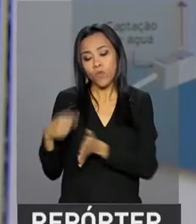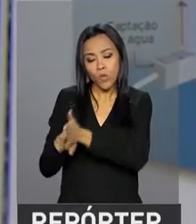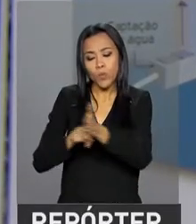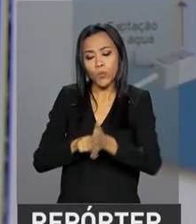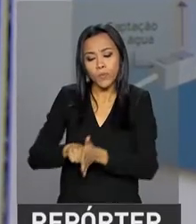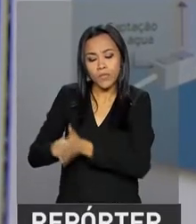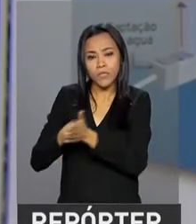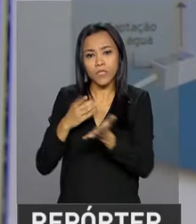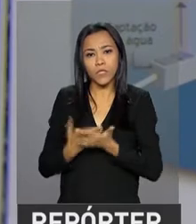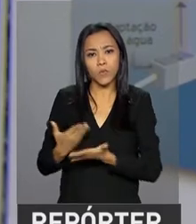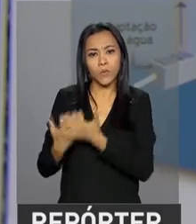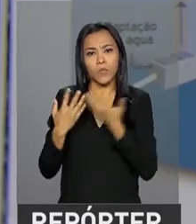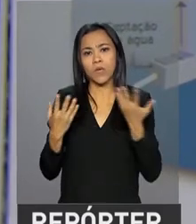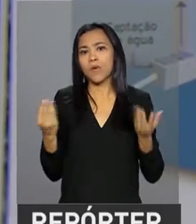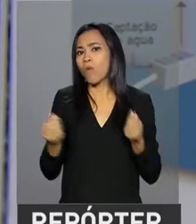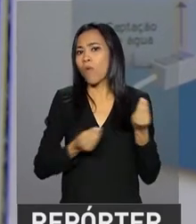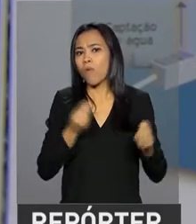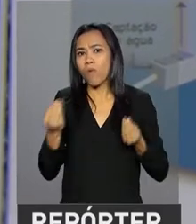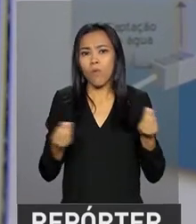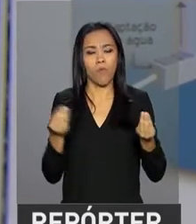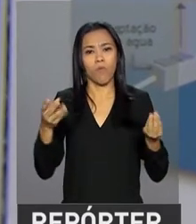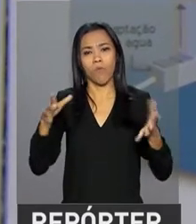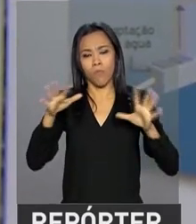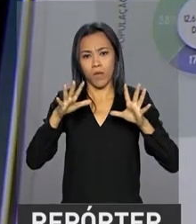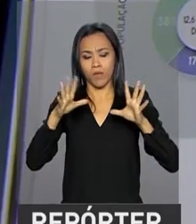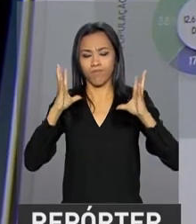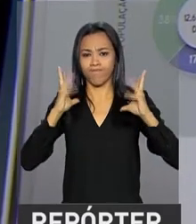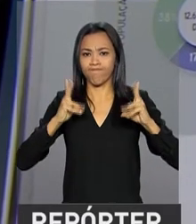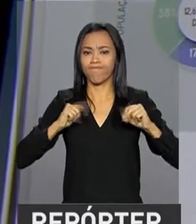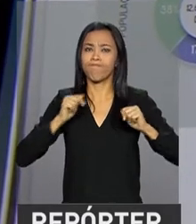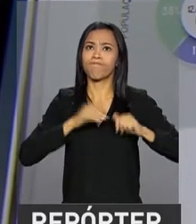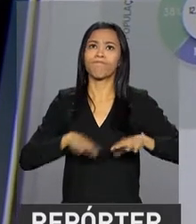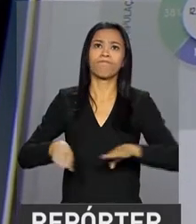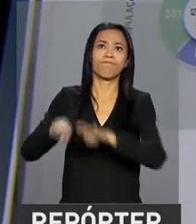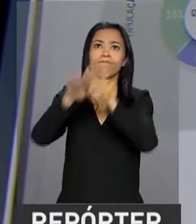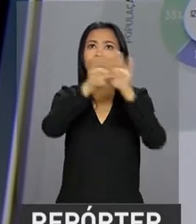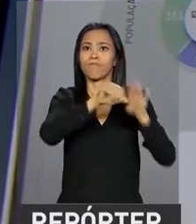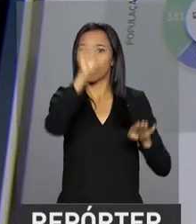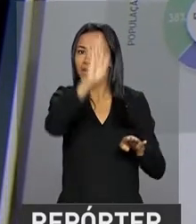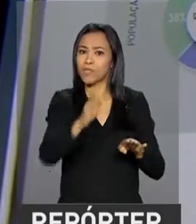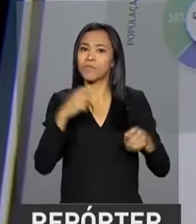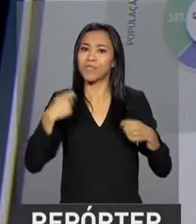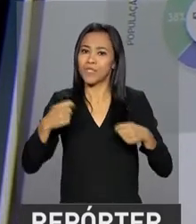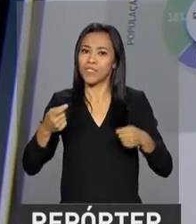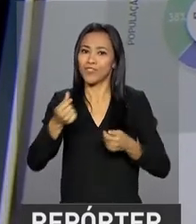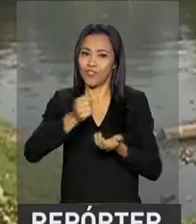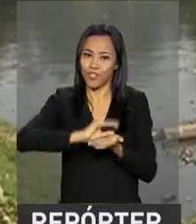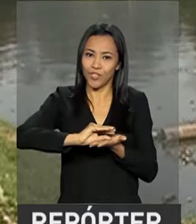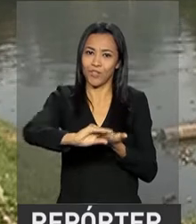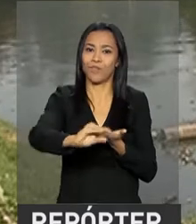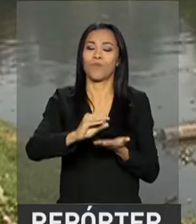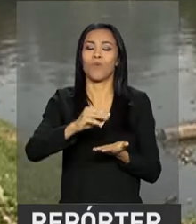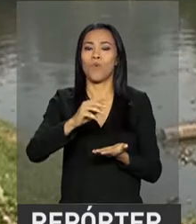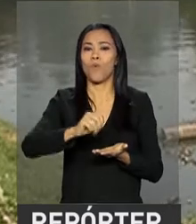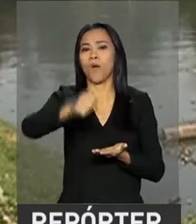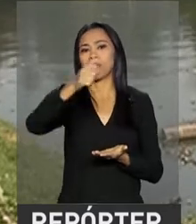para universalizar o saneamento básico no Brasil, é necessário um investimento de quase